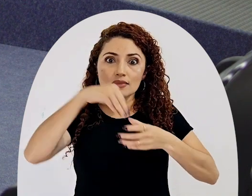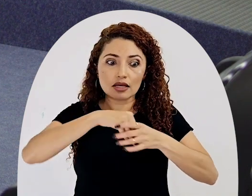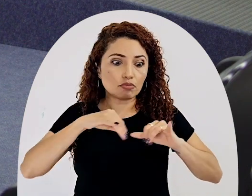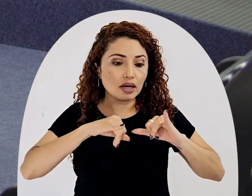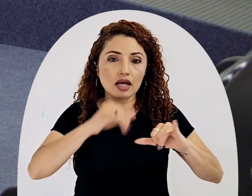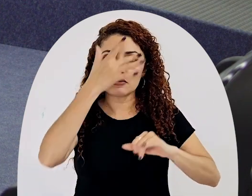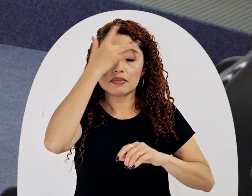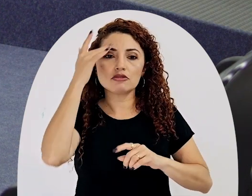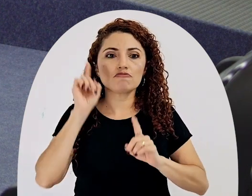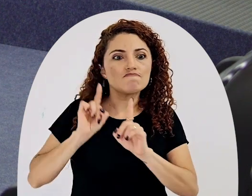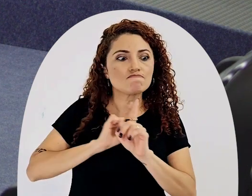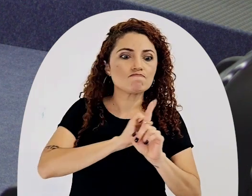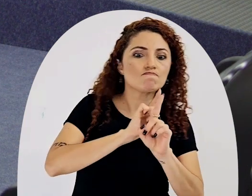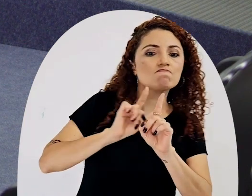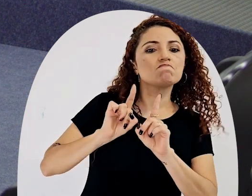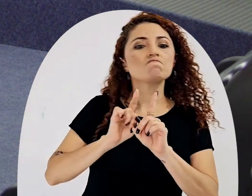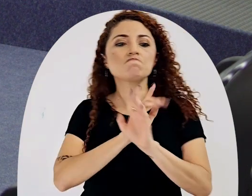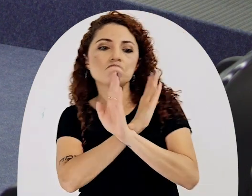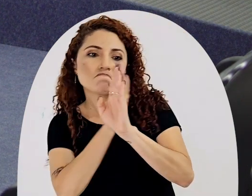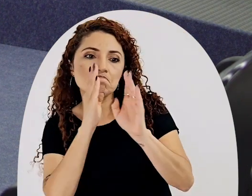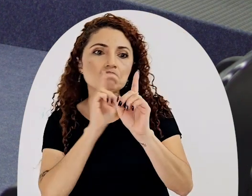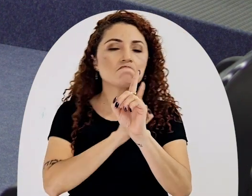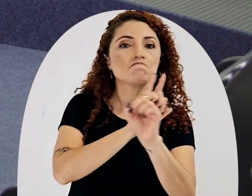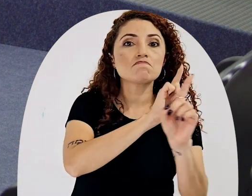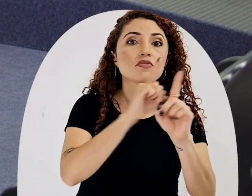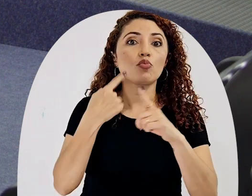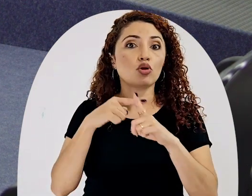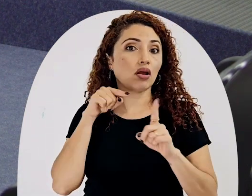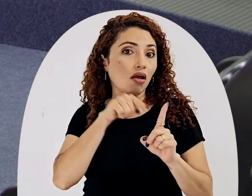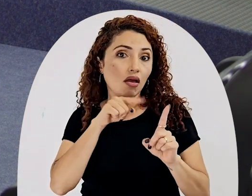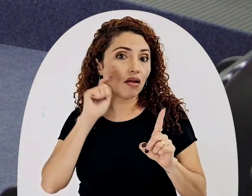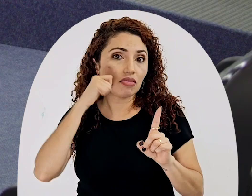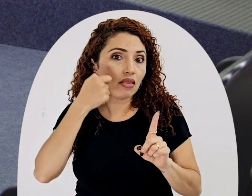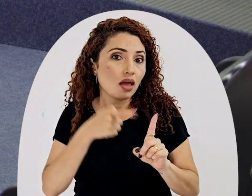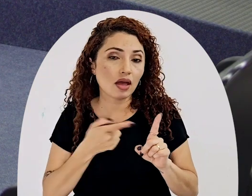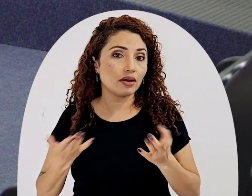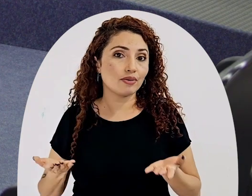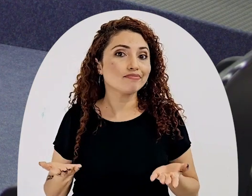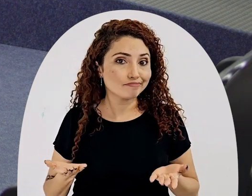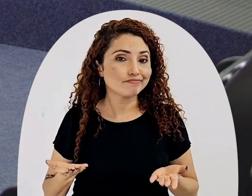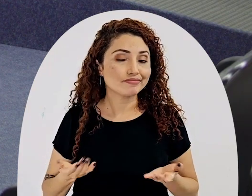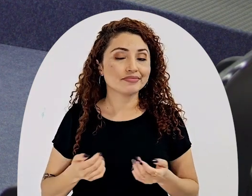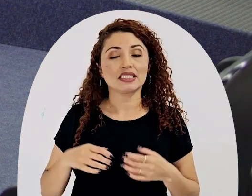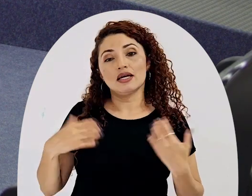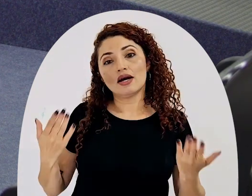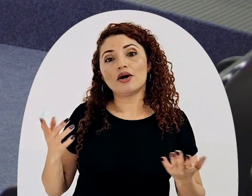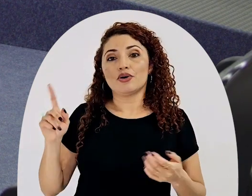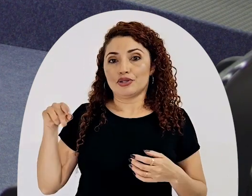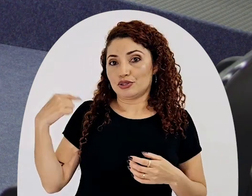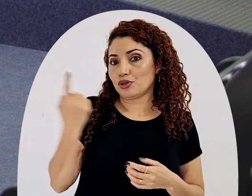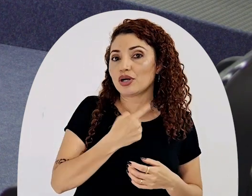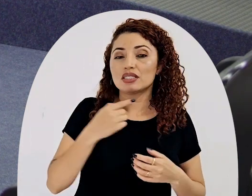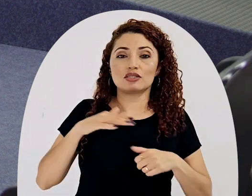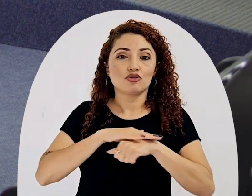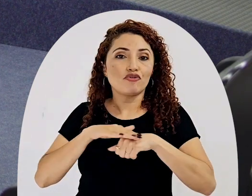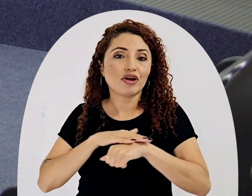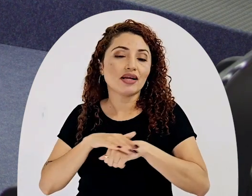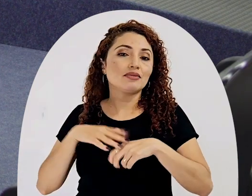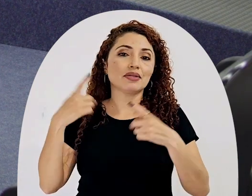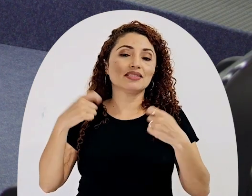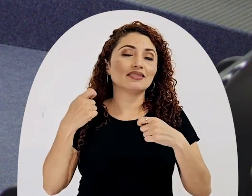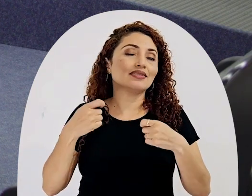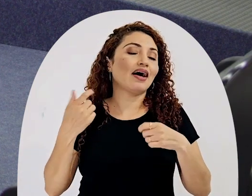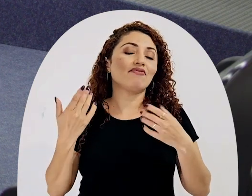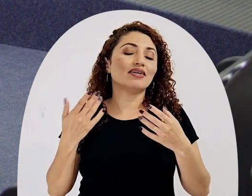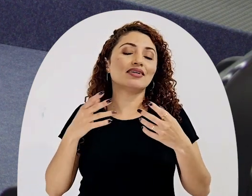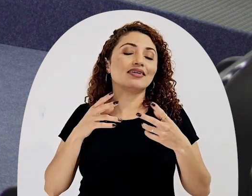nossas conversas, né, deveriam ser sobre planejamentos, sobre namorar, viajar. Quando ele já chega, poxa, você não sabe o